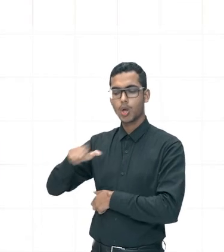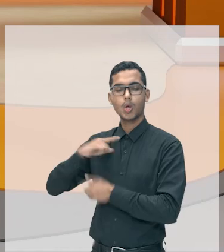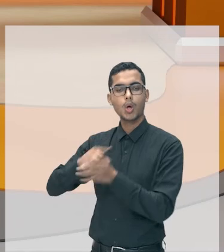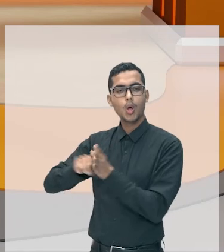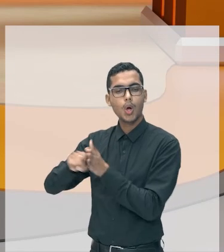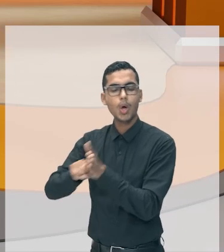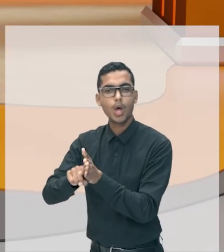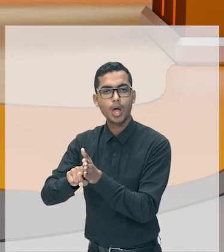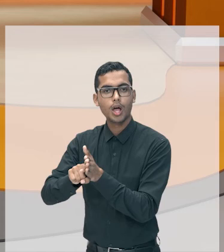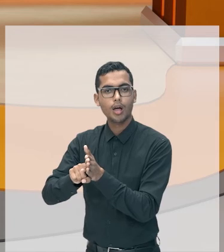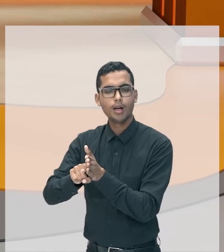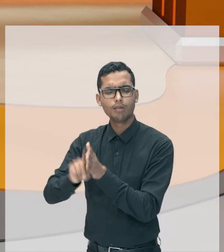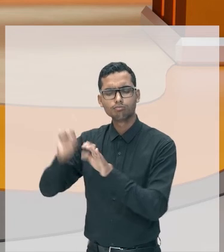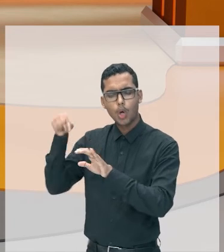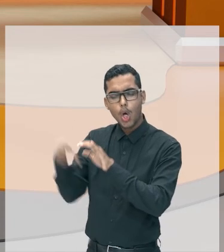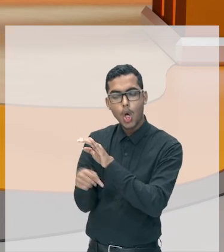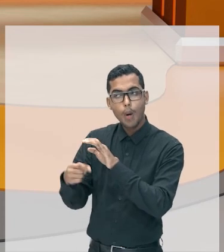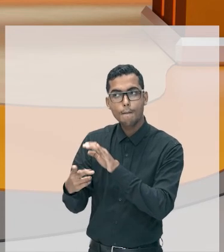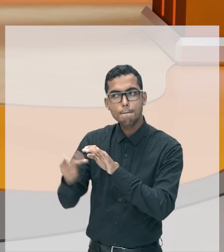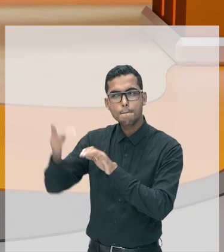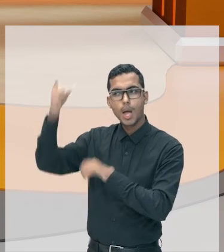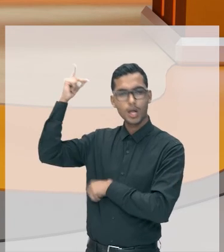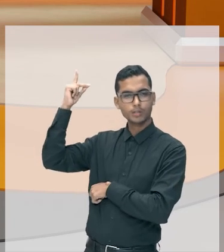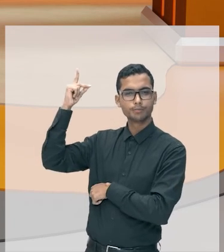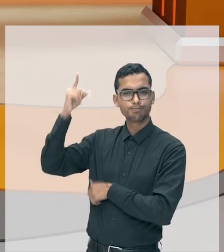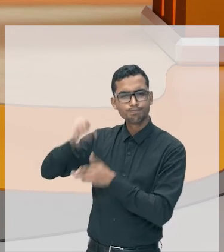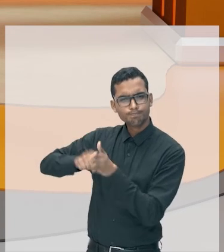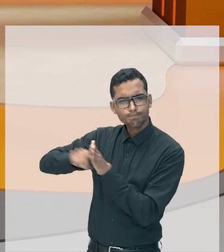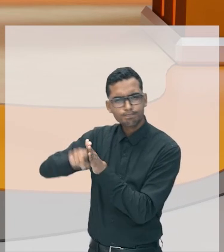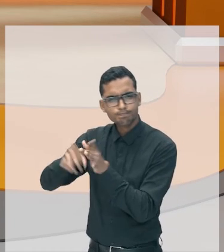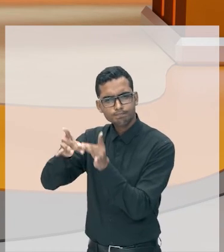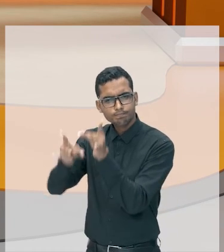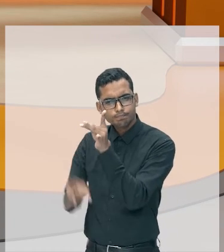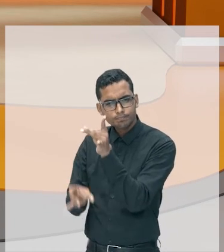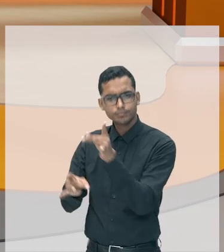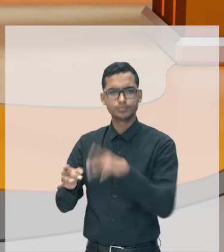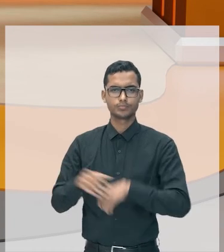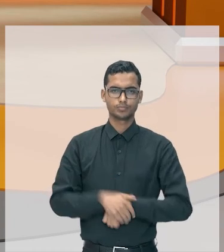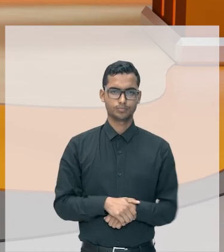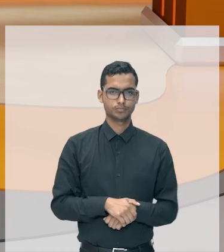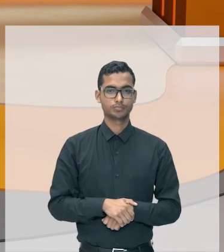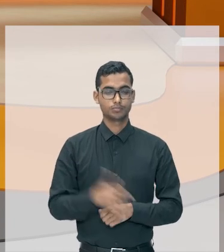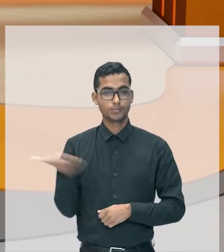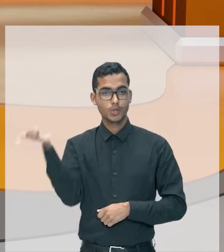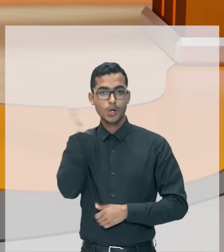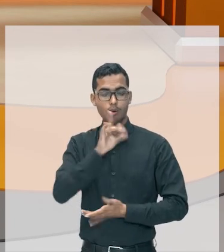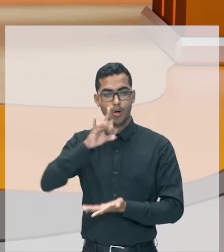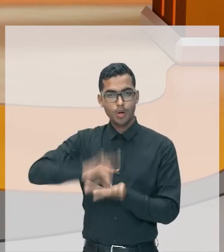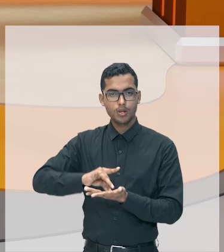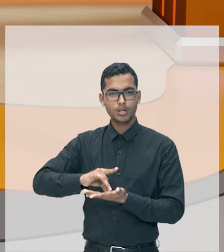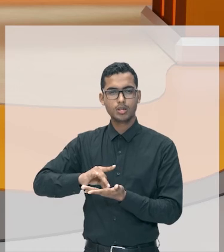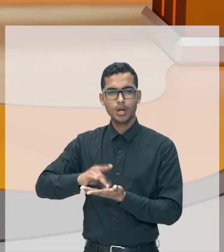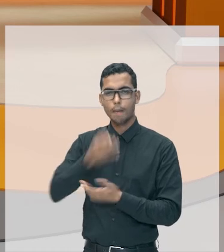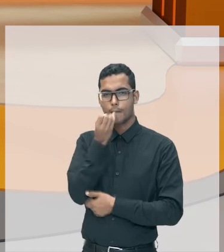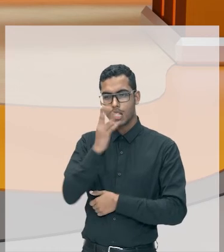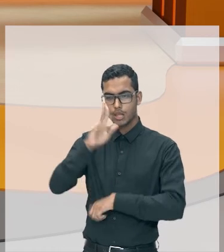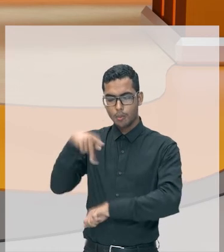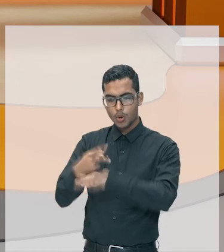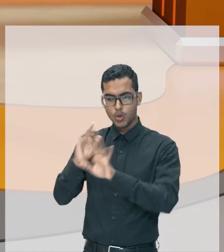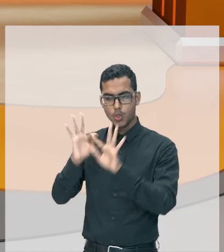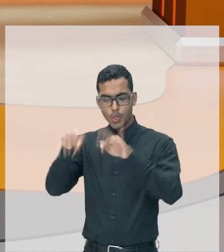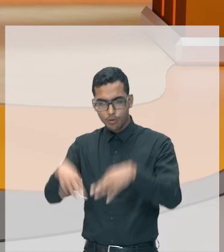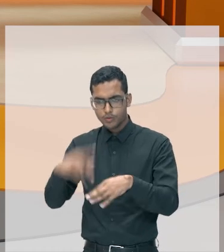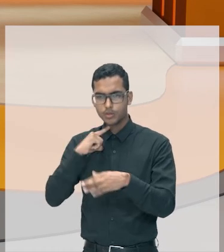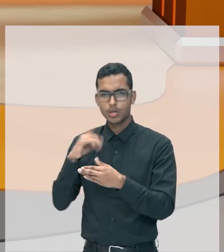o passado, é fazer esse trabalho de investigação. E para que isso tenha um bom resultado, é importante ter